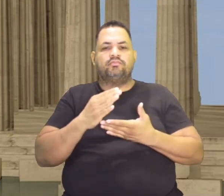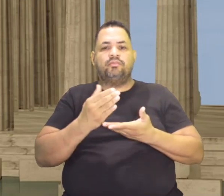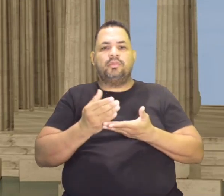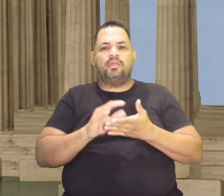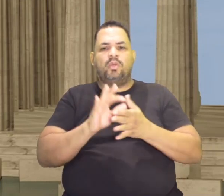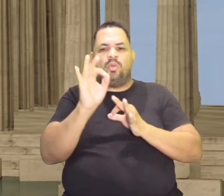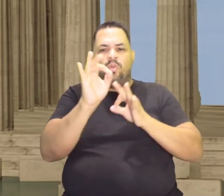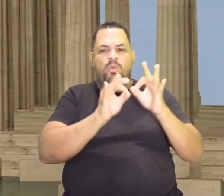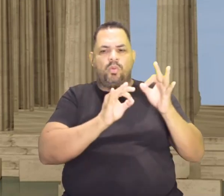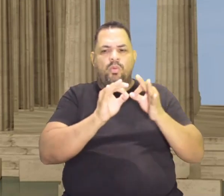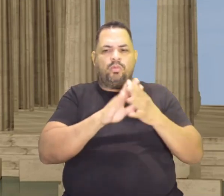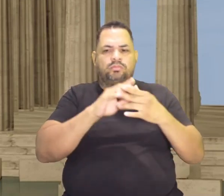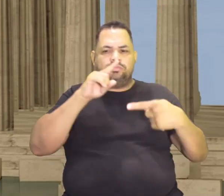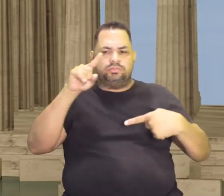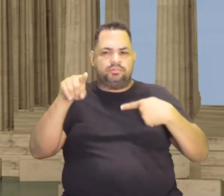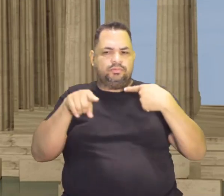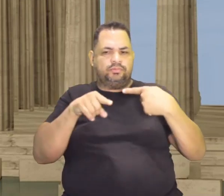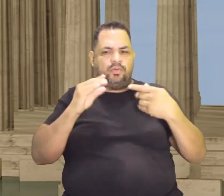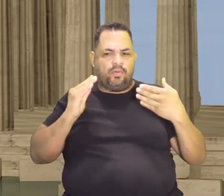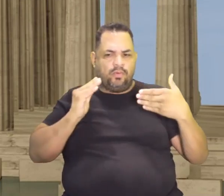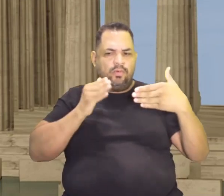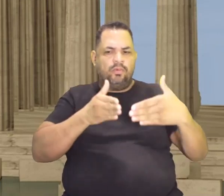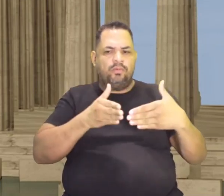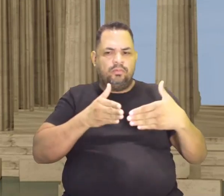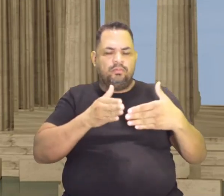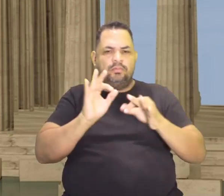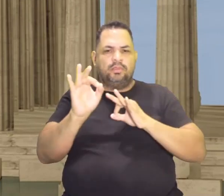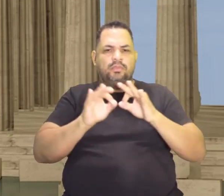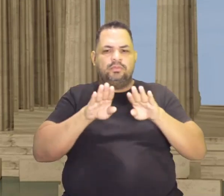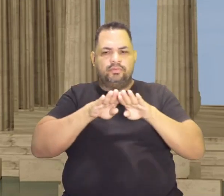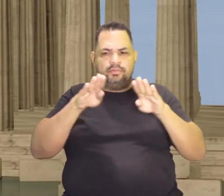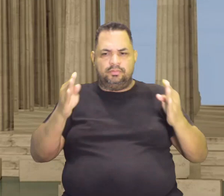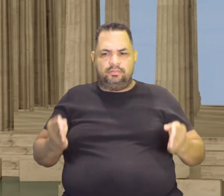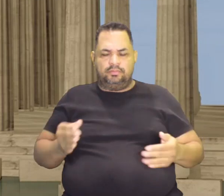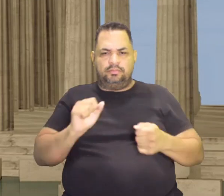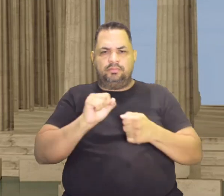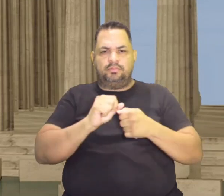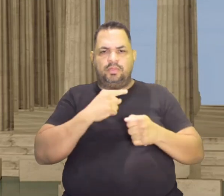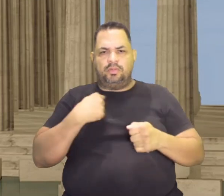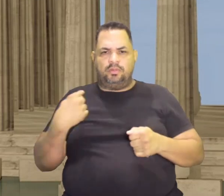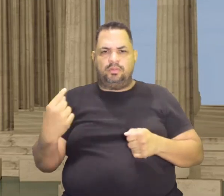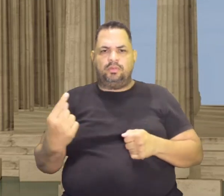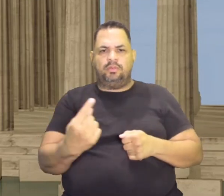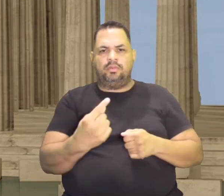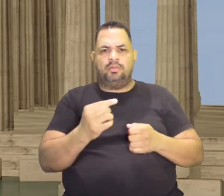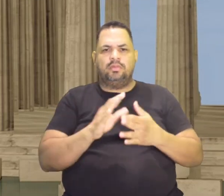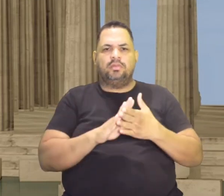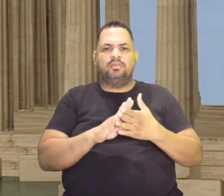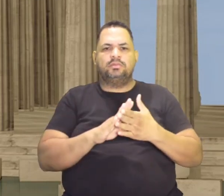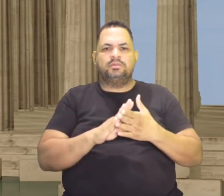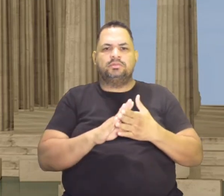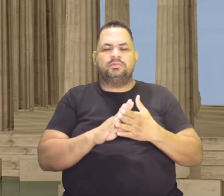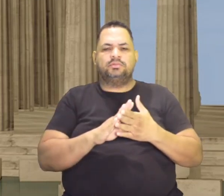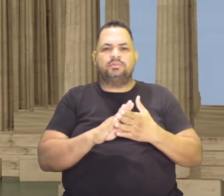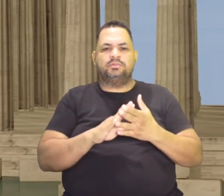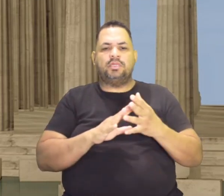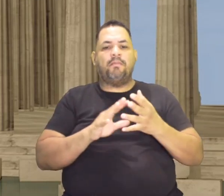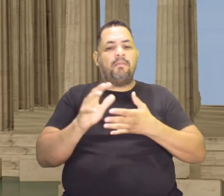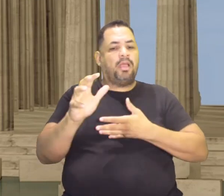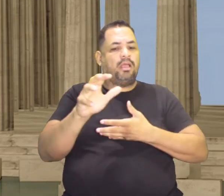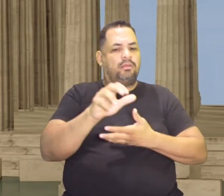e tive foco para construir a mesa ou o cercado. Então é aí, vocês vão